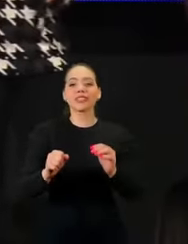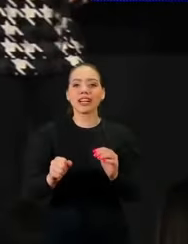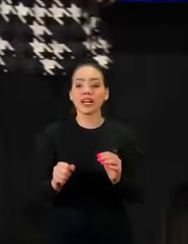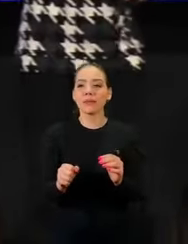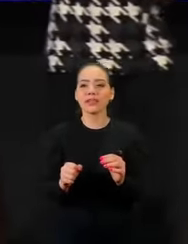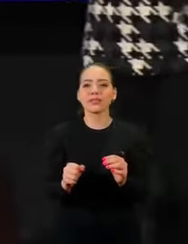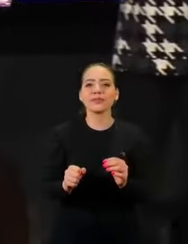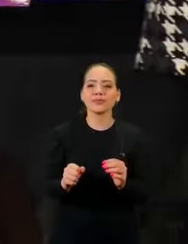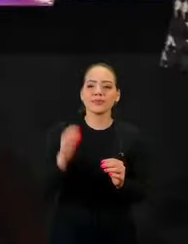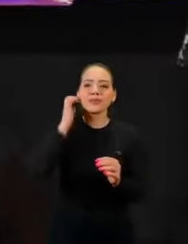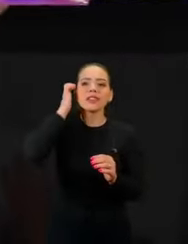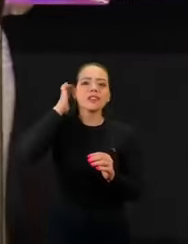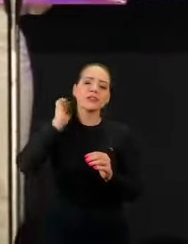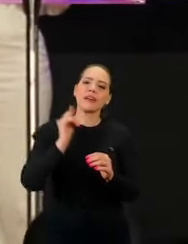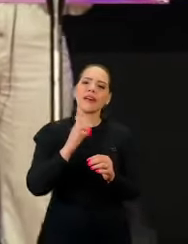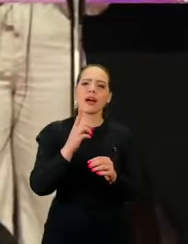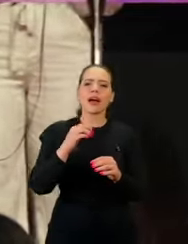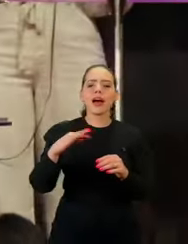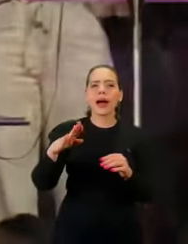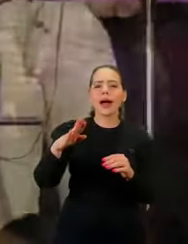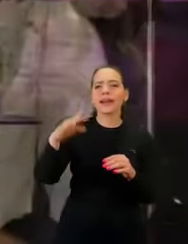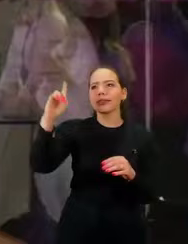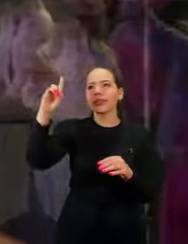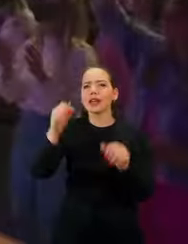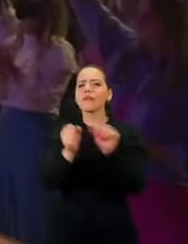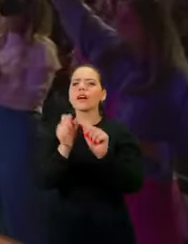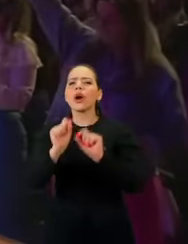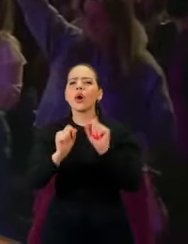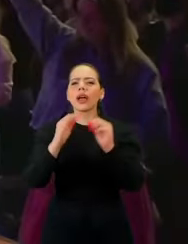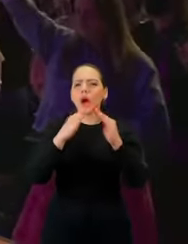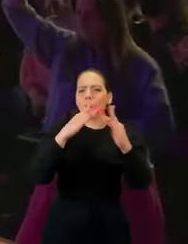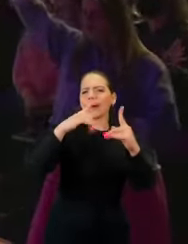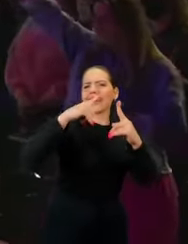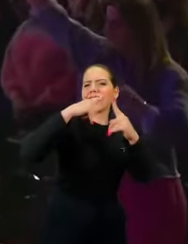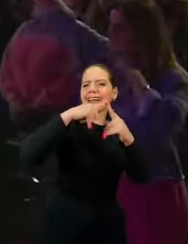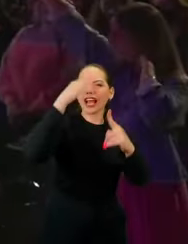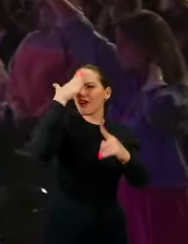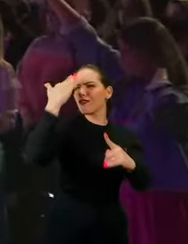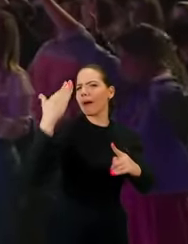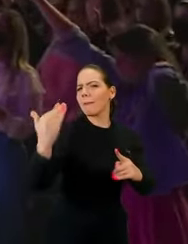nome de nenhuma denominação e o nome de nenhum homem, de nenhuma mulher.